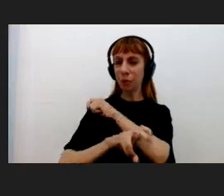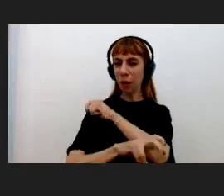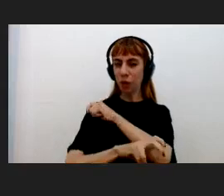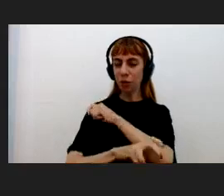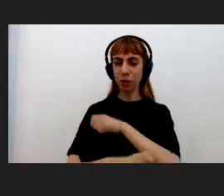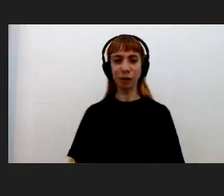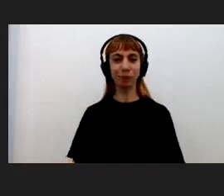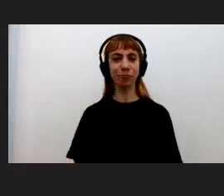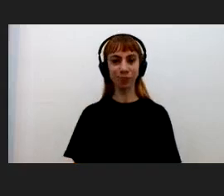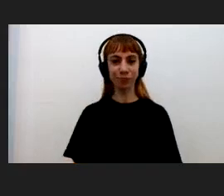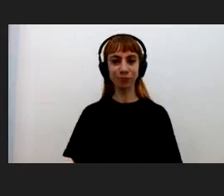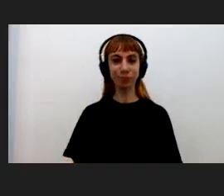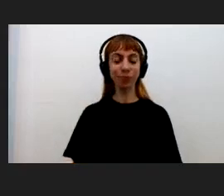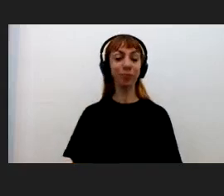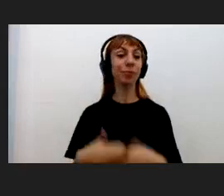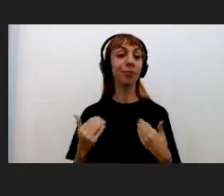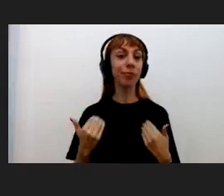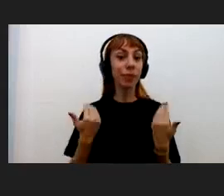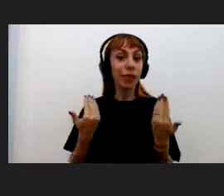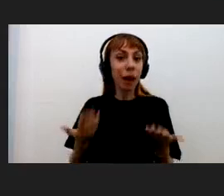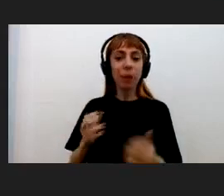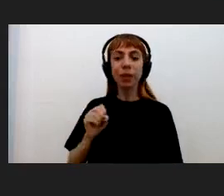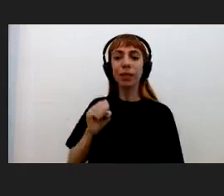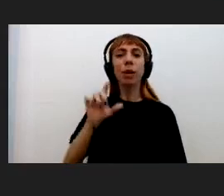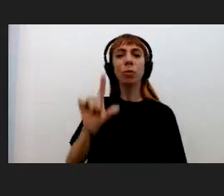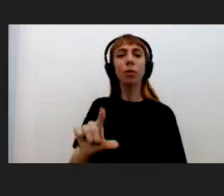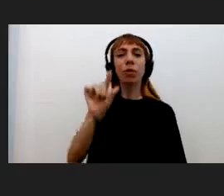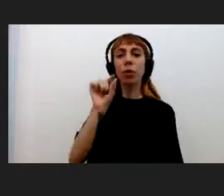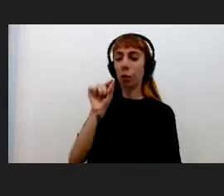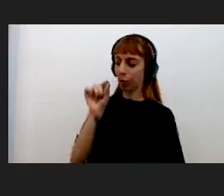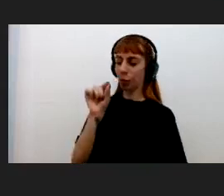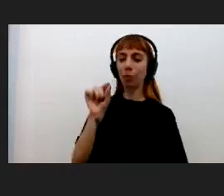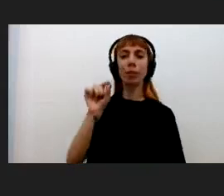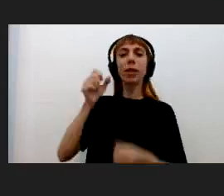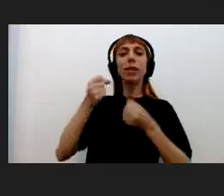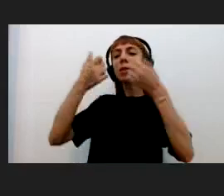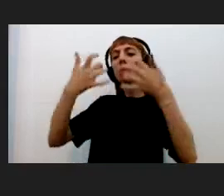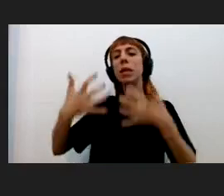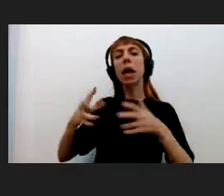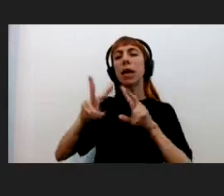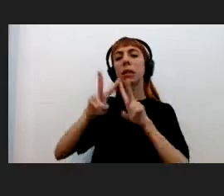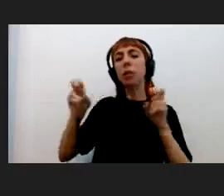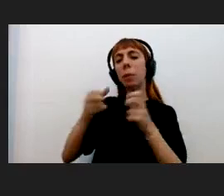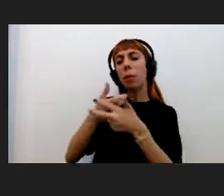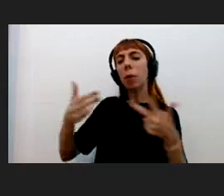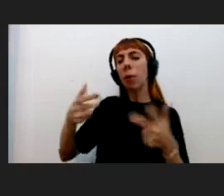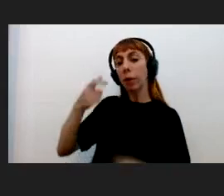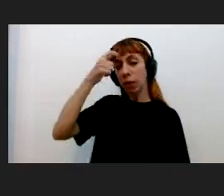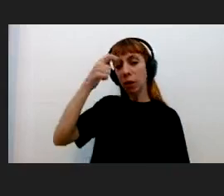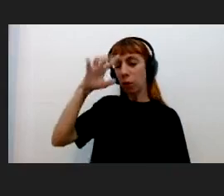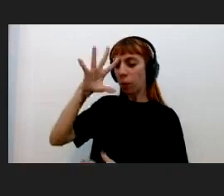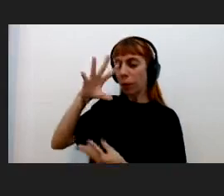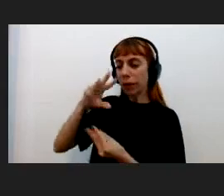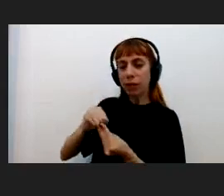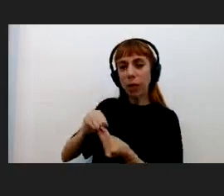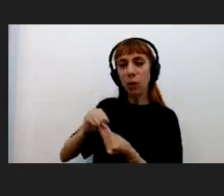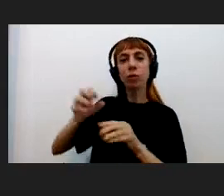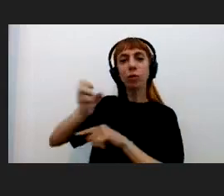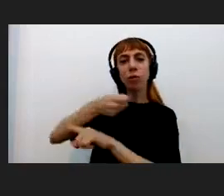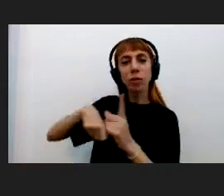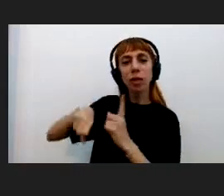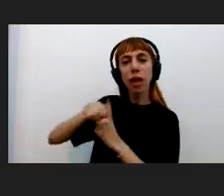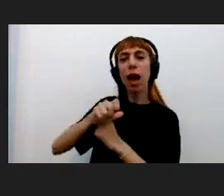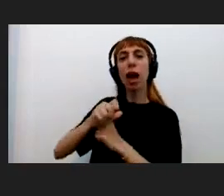escolho falar sobre uma compreensão cultural e social a respeito do cuidado, a respeito de